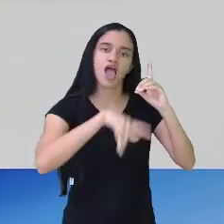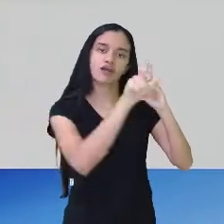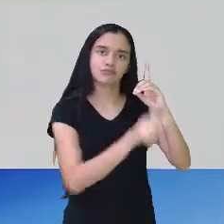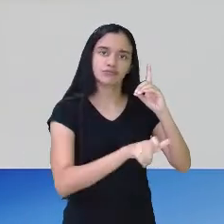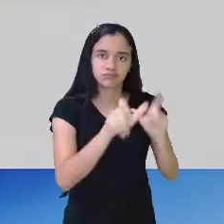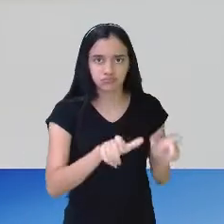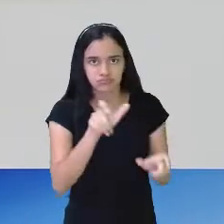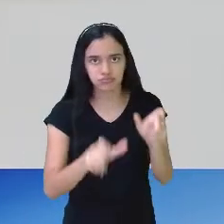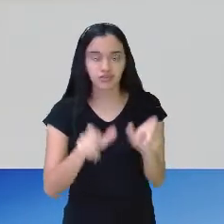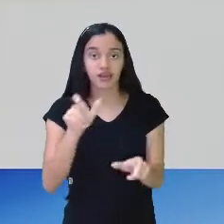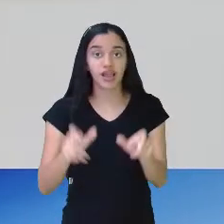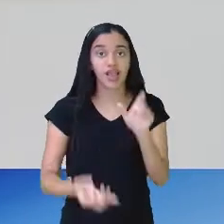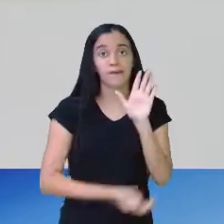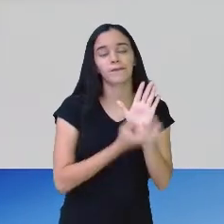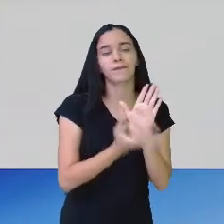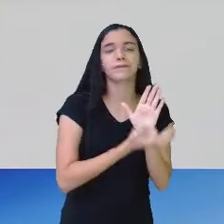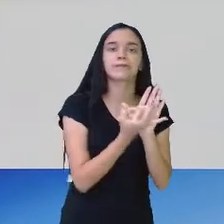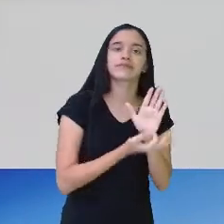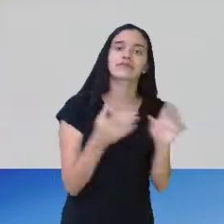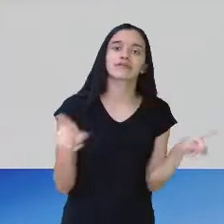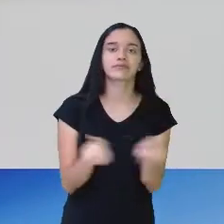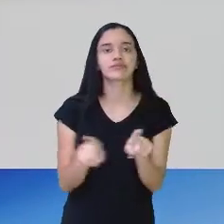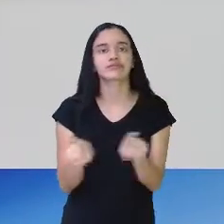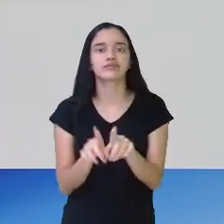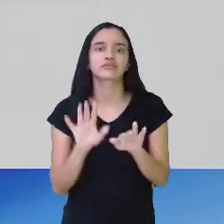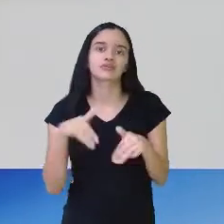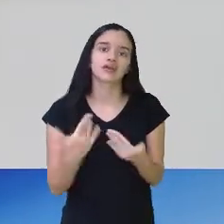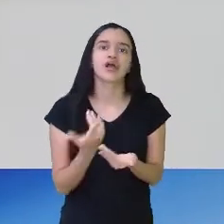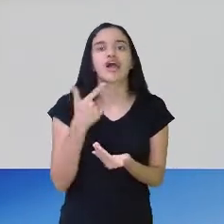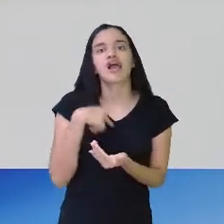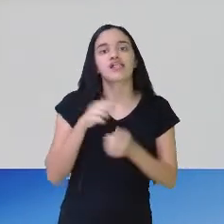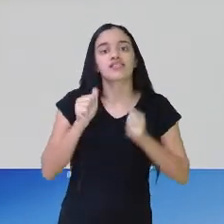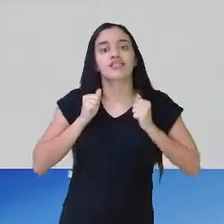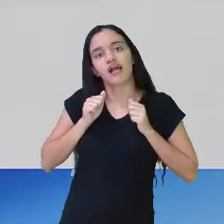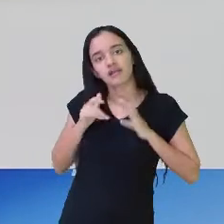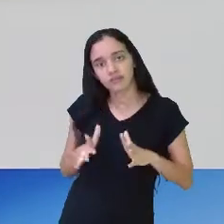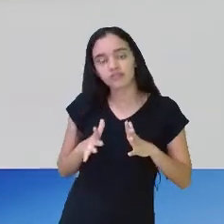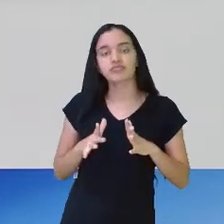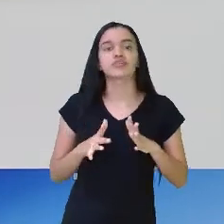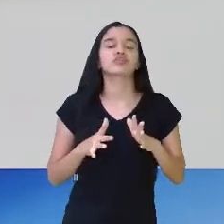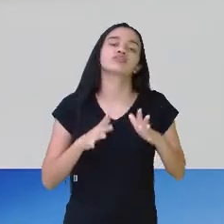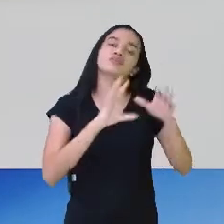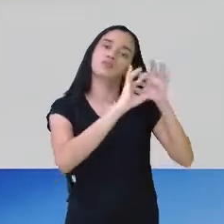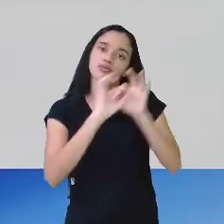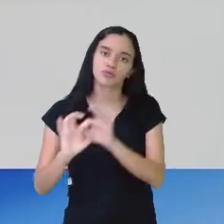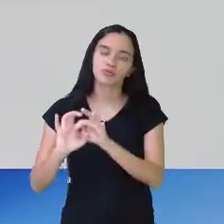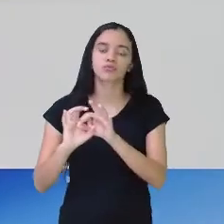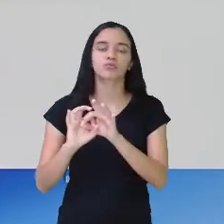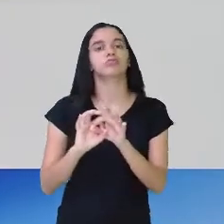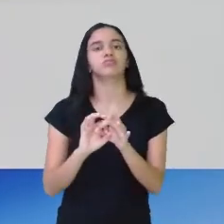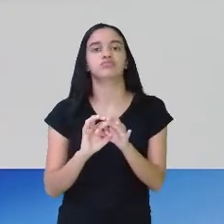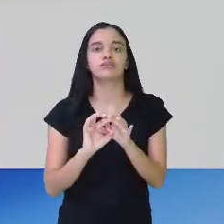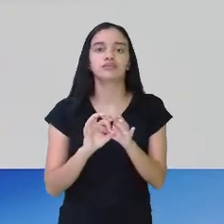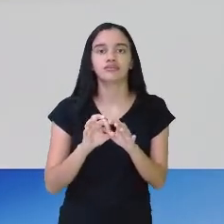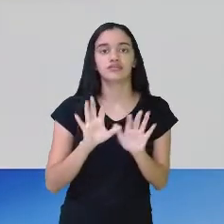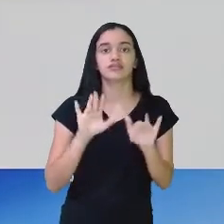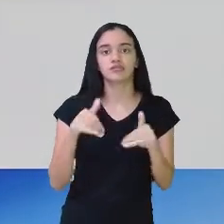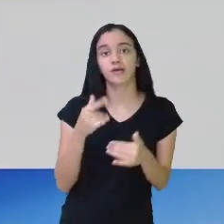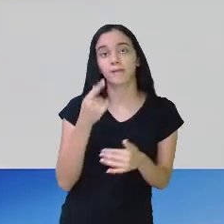personagens, é a sugestão disso. Uma sugestão da ação, uma sugestão do contexto.